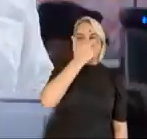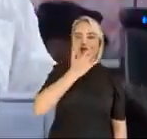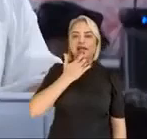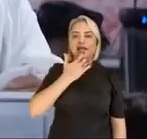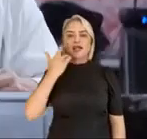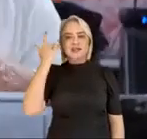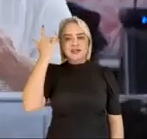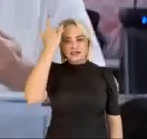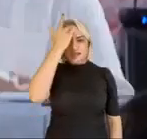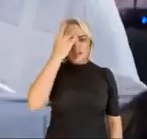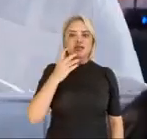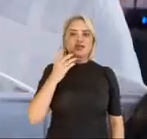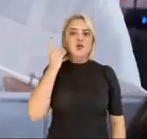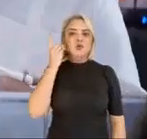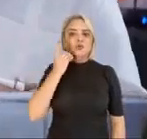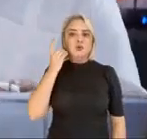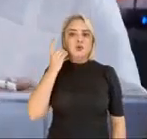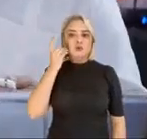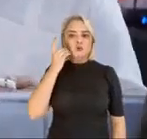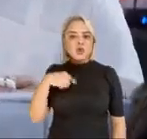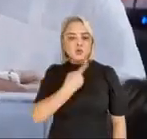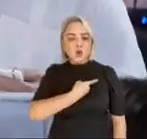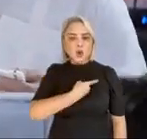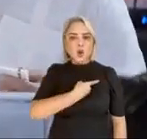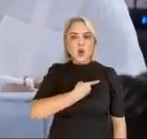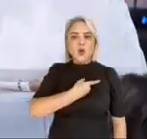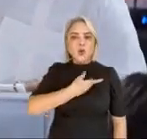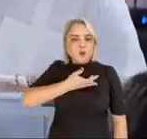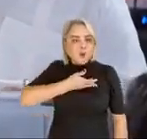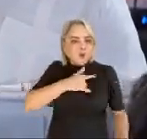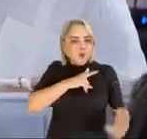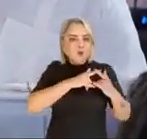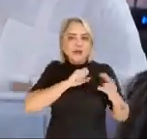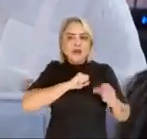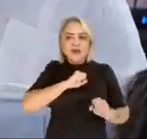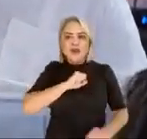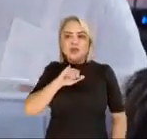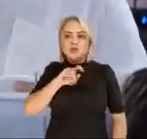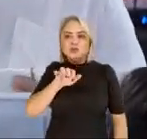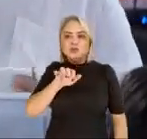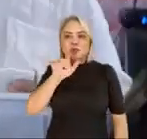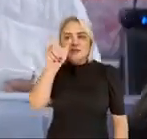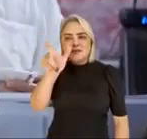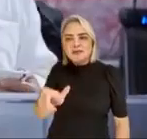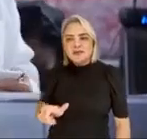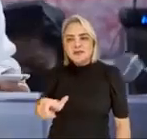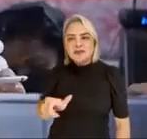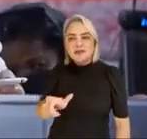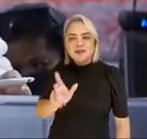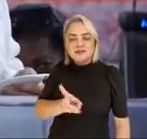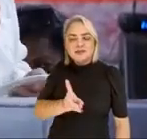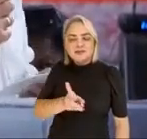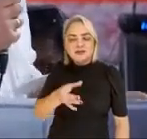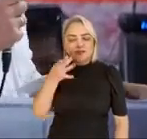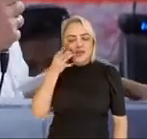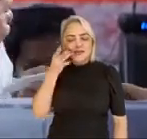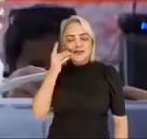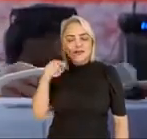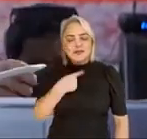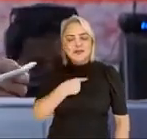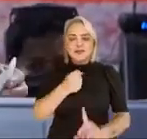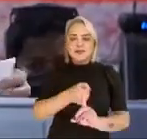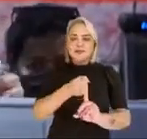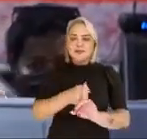futuros deputados, o nosso companheiro Suplicy, que é uma figura sempre presente na nossa luta. Eu quero dizer